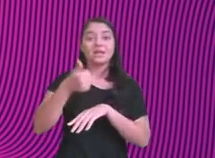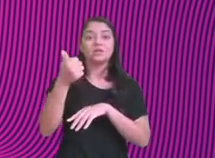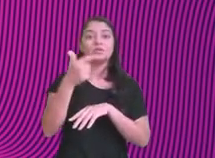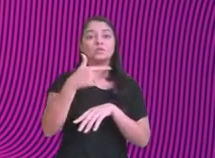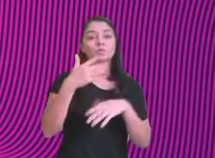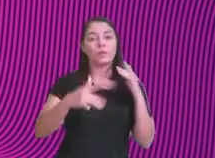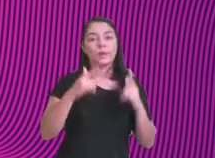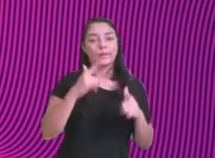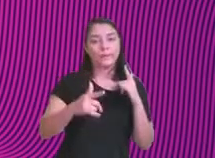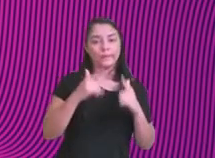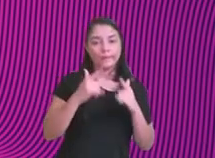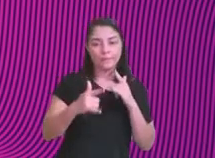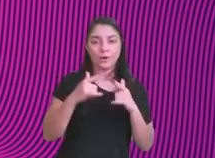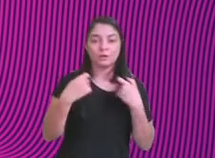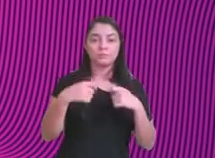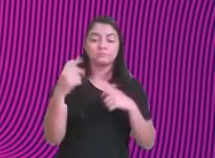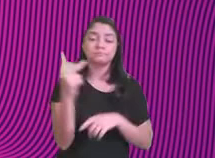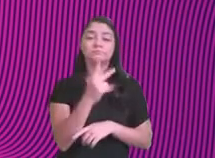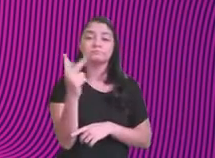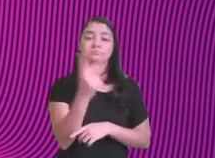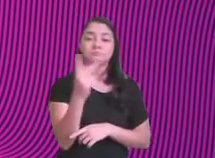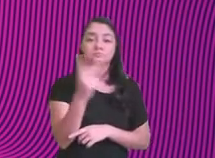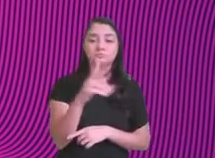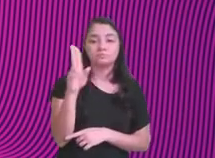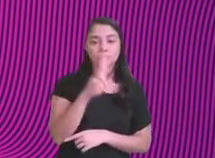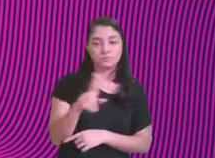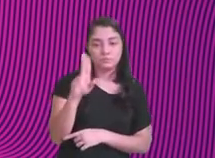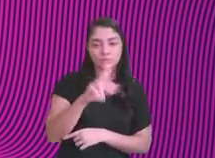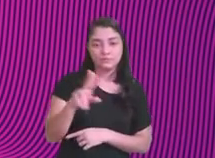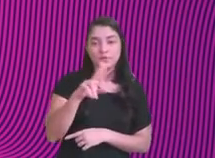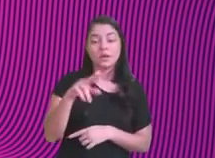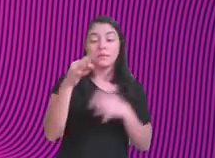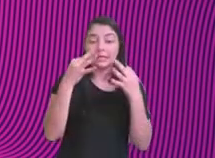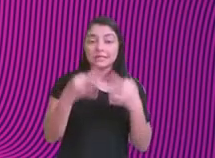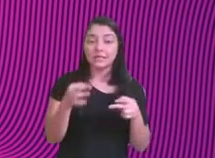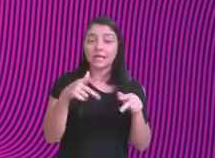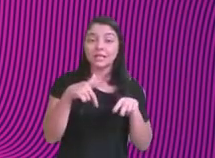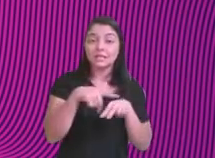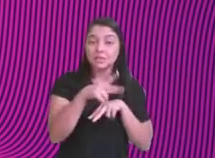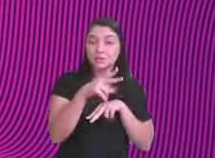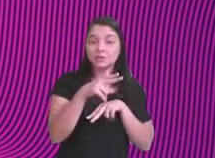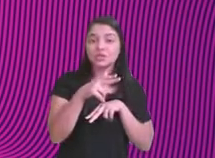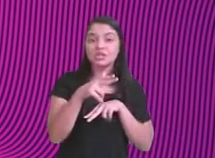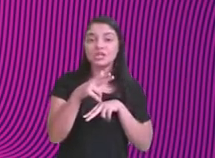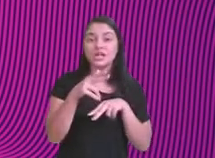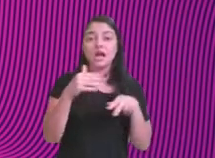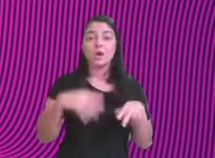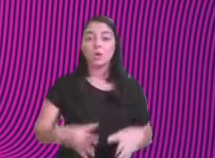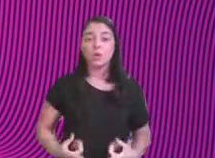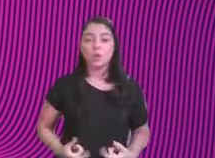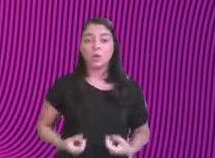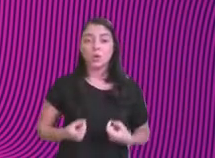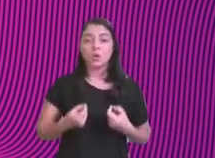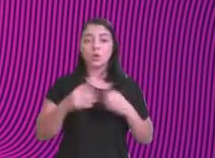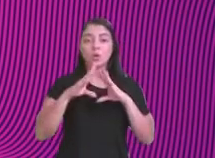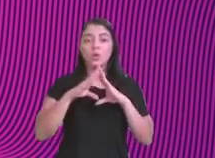como o acesso pronado, para garantir que essa cirurgia seja curativa e que as margens sejam